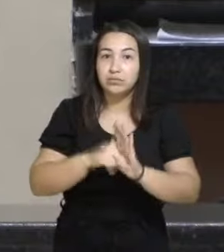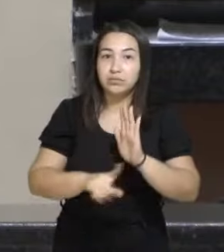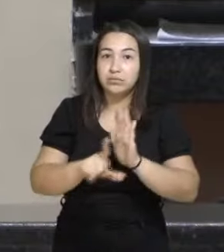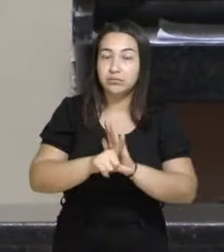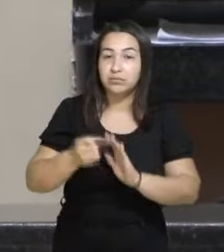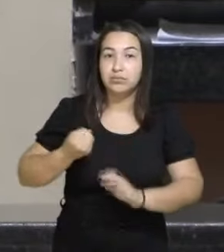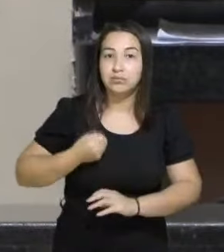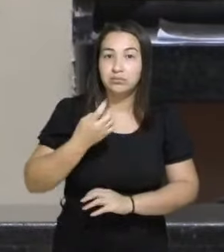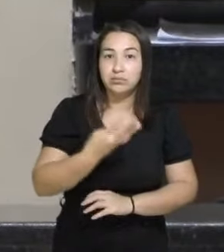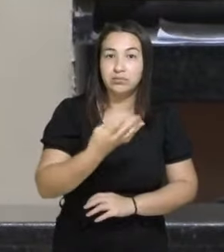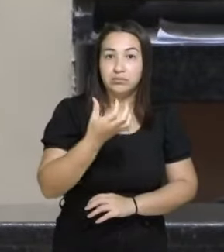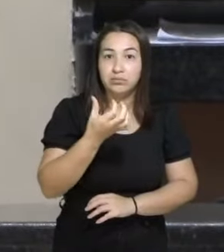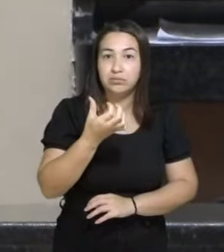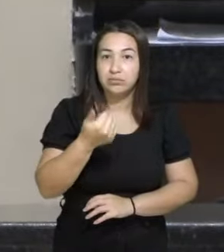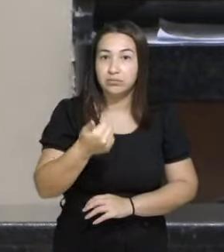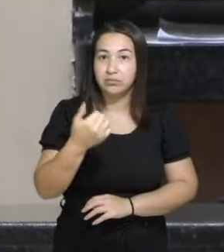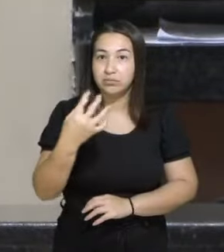lei